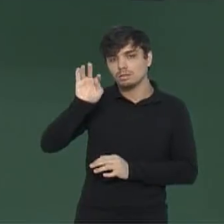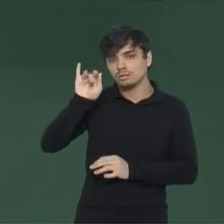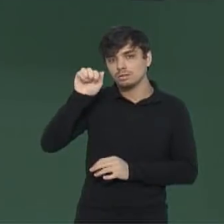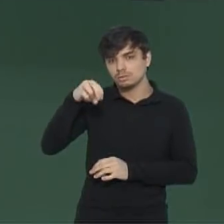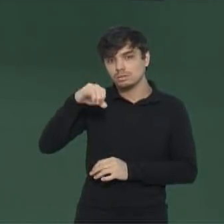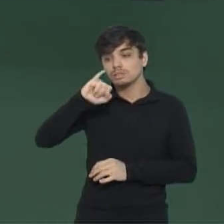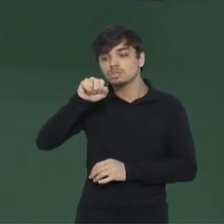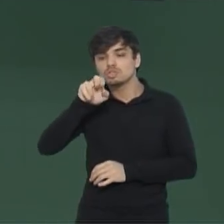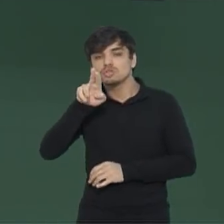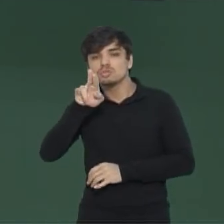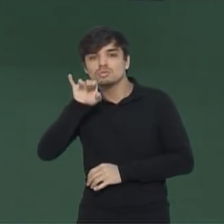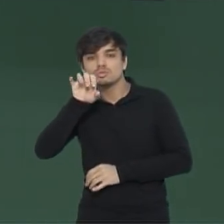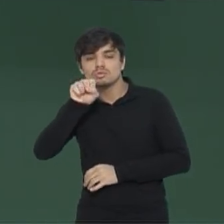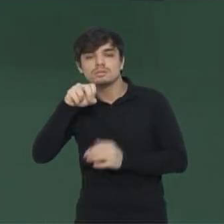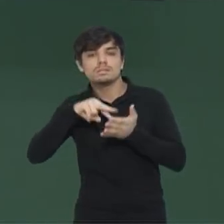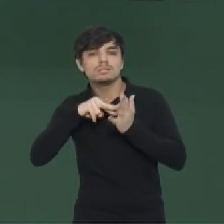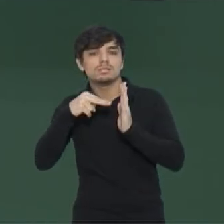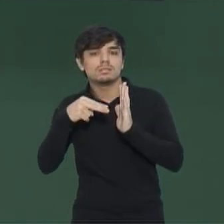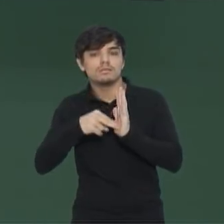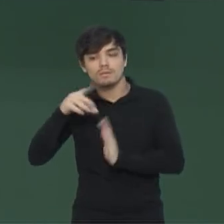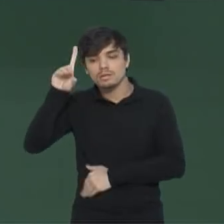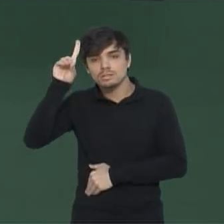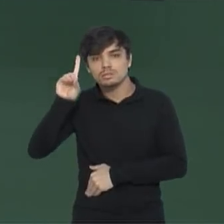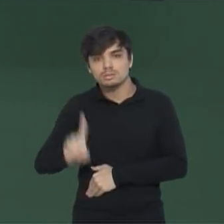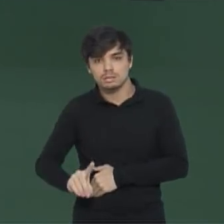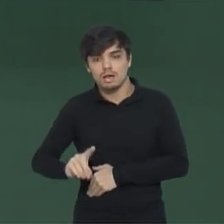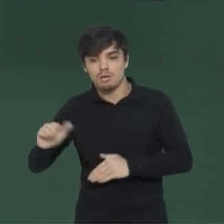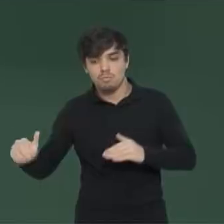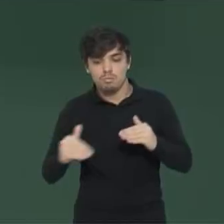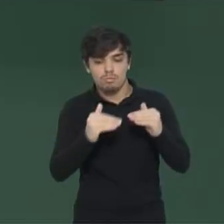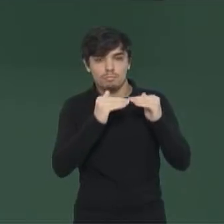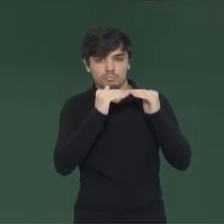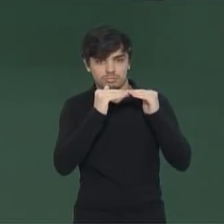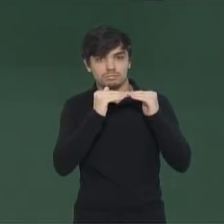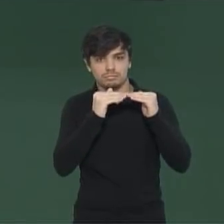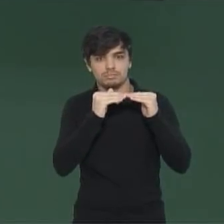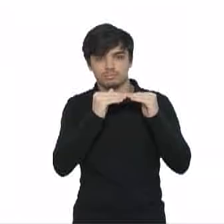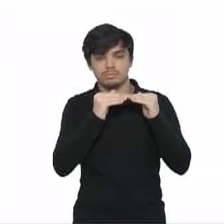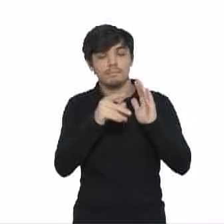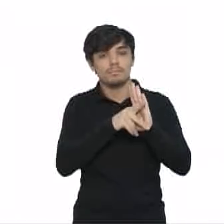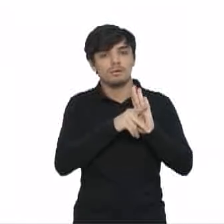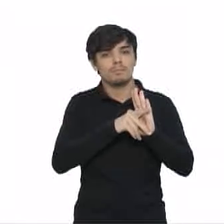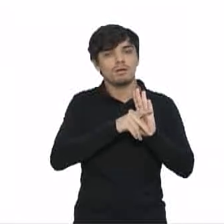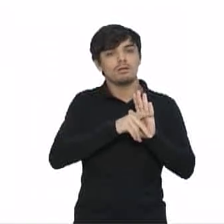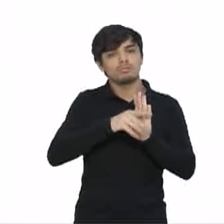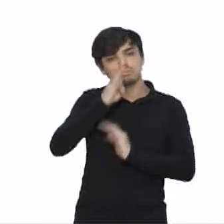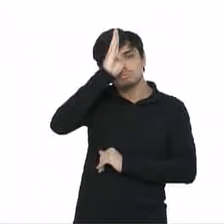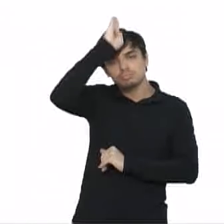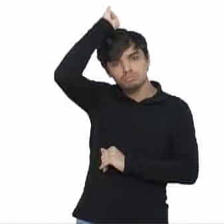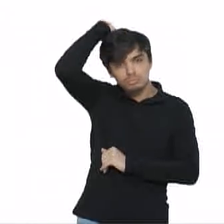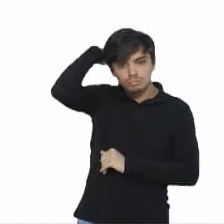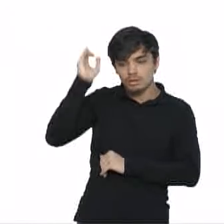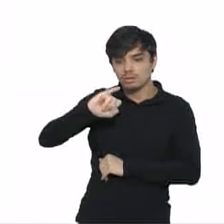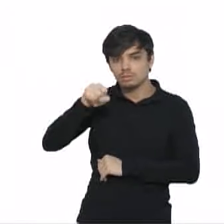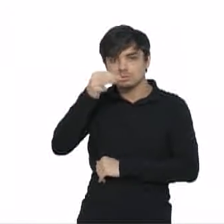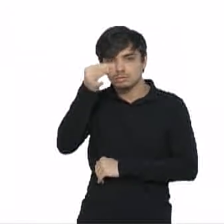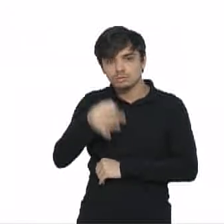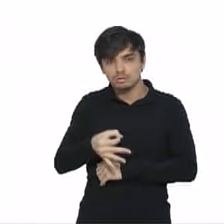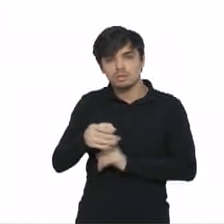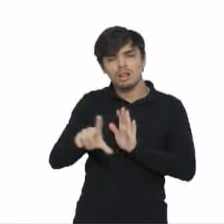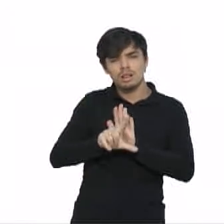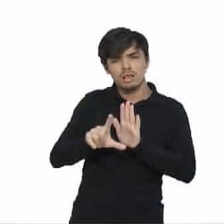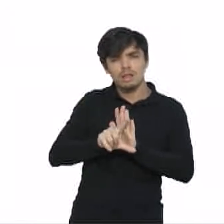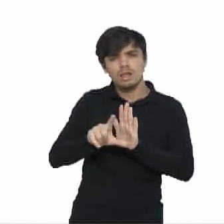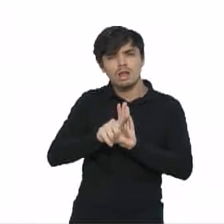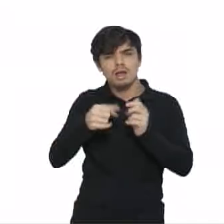palavra jus, que significa direito e equidade. Para os romanos, então, a justiça, as leis